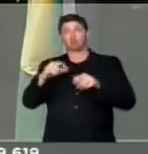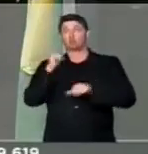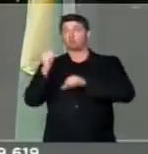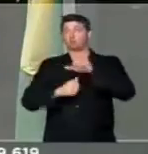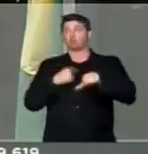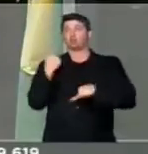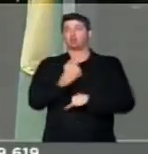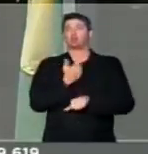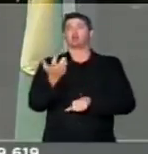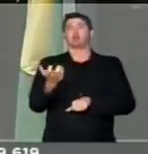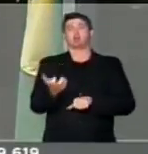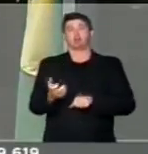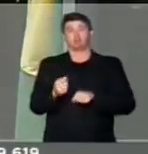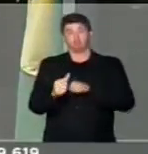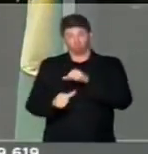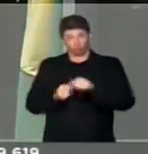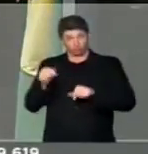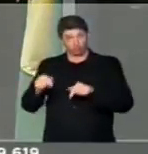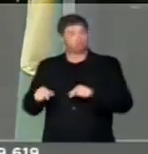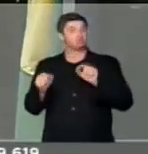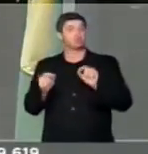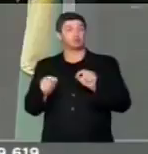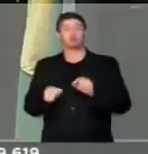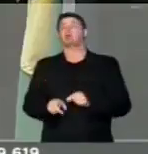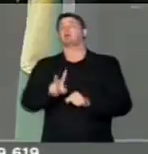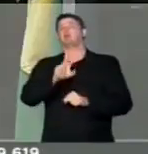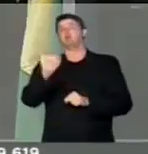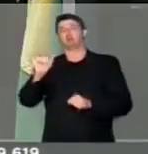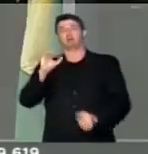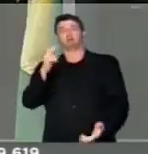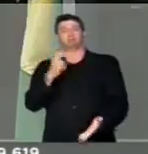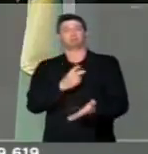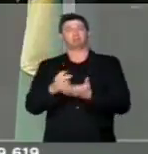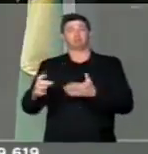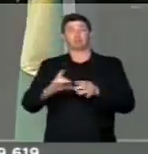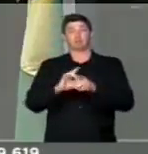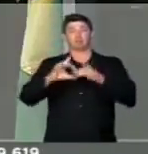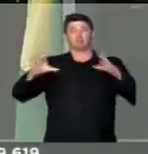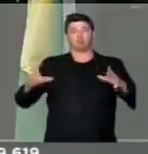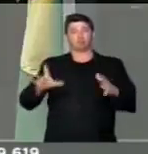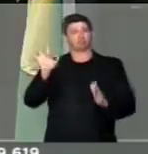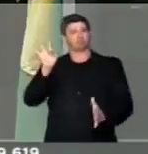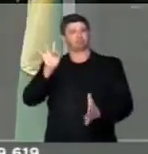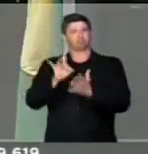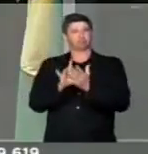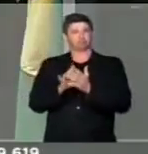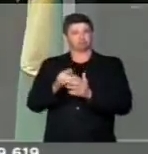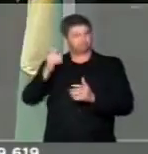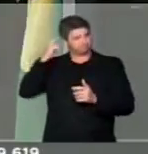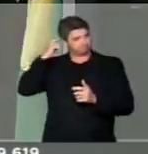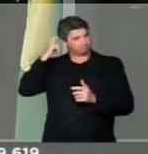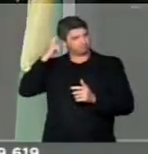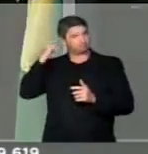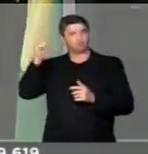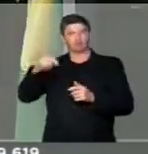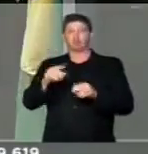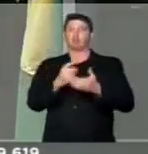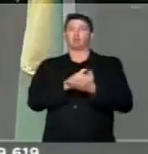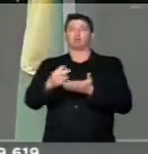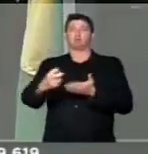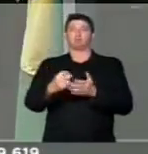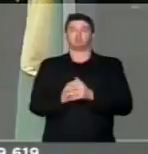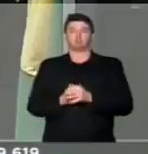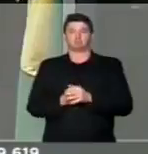mudança. E essa mudança, ela virá pelo processo democrático legítimo, que é o processo de